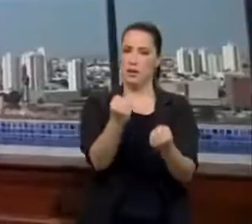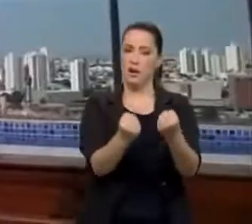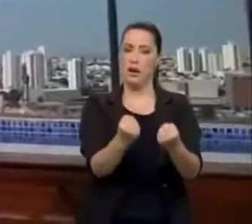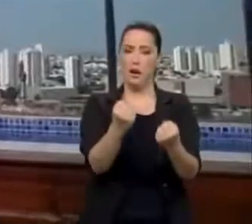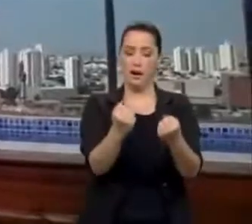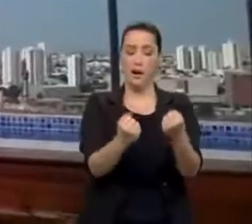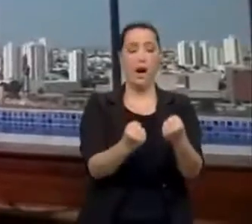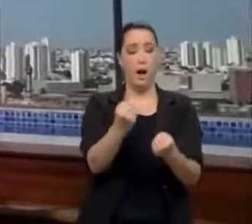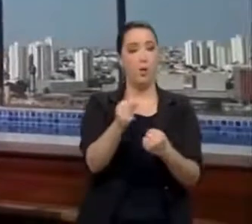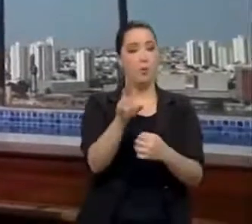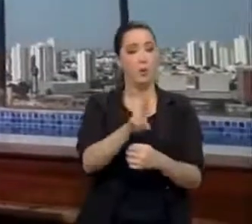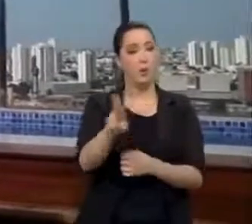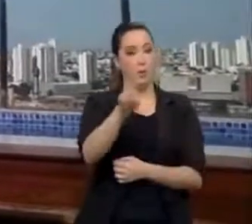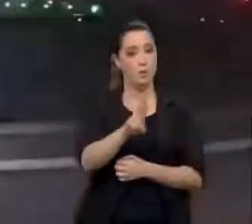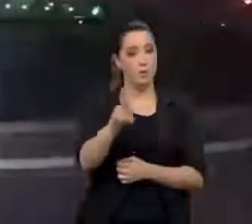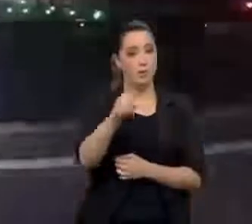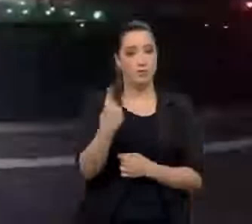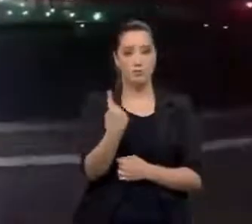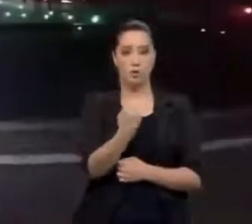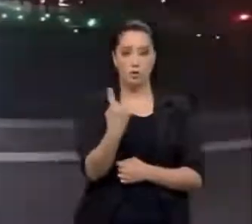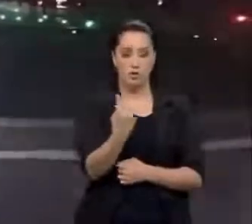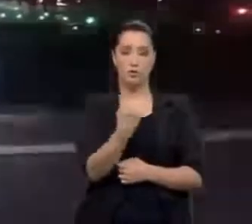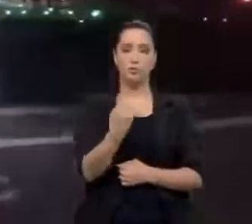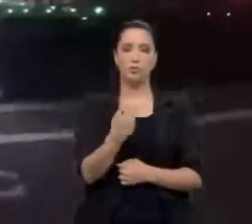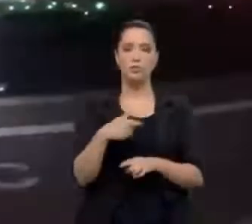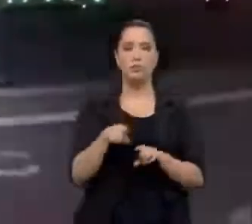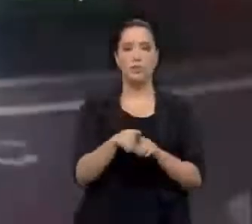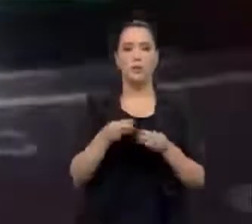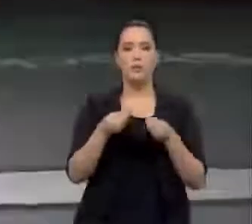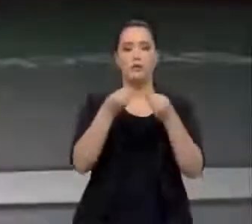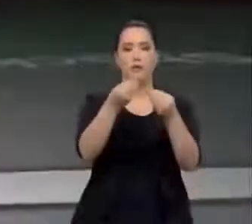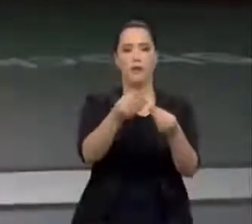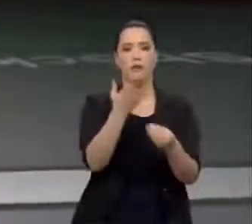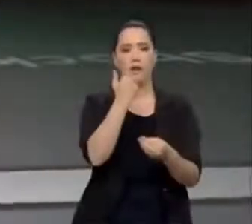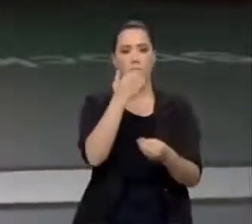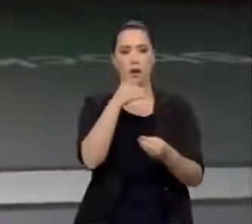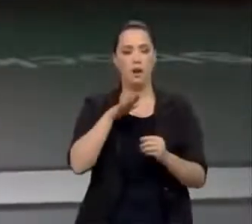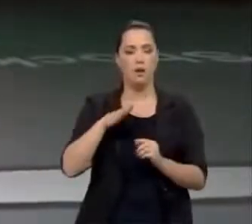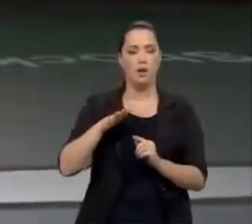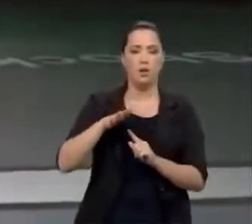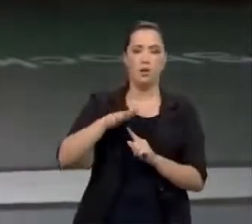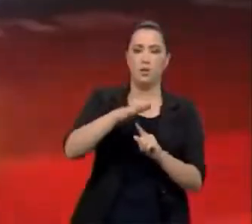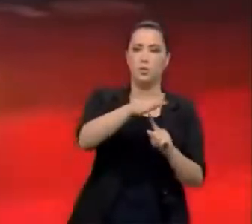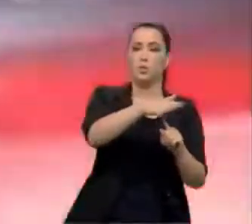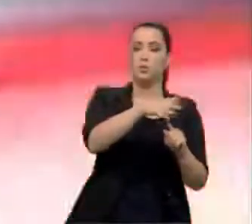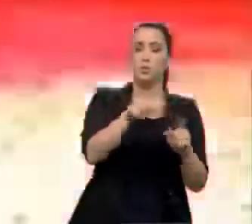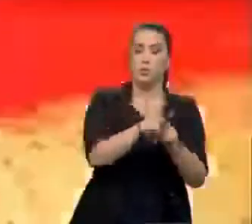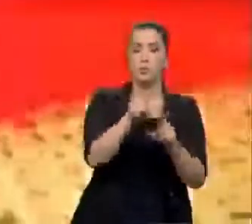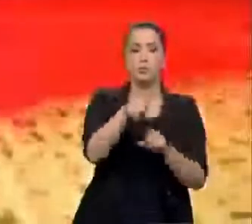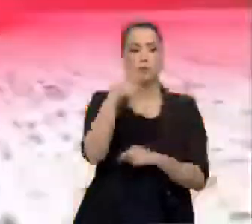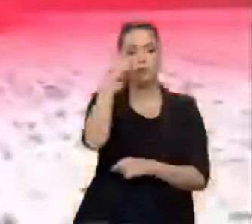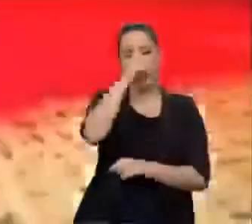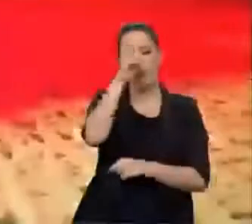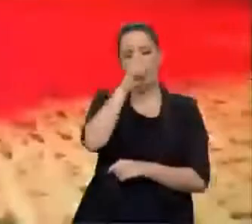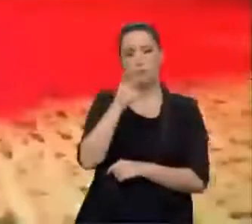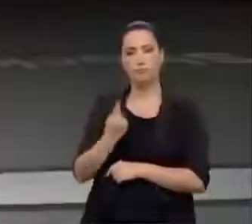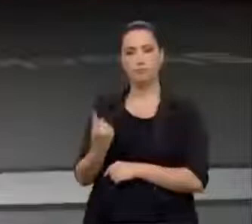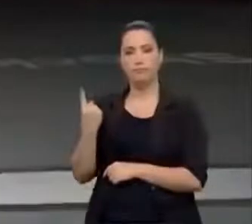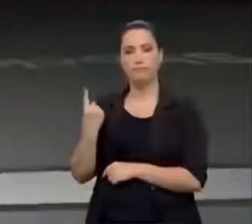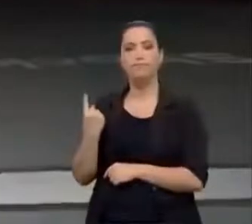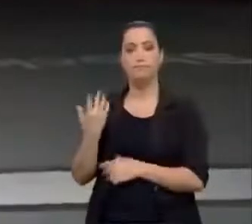e delivery por drones. Quem não se lembra do órgão levado por um drone para transplante nos Estados Unidos em